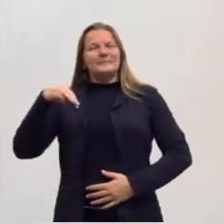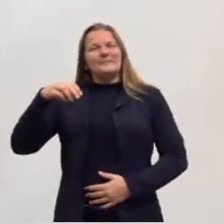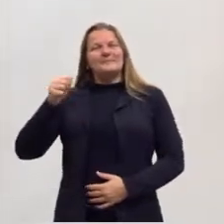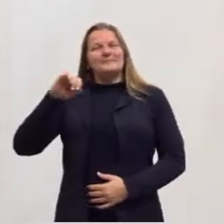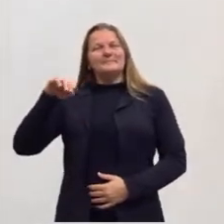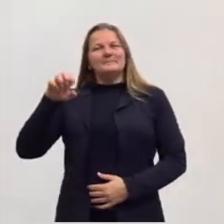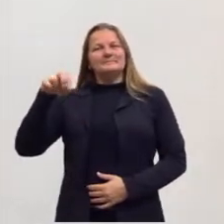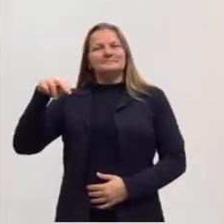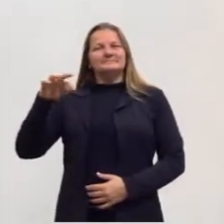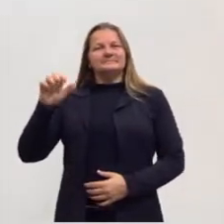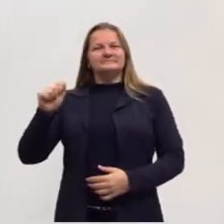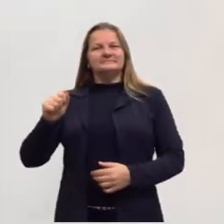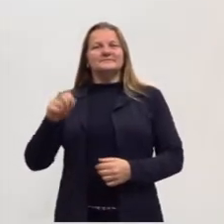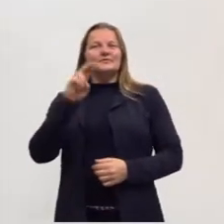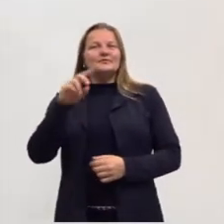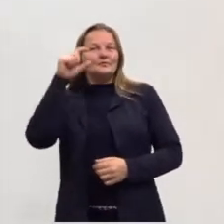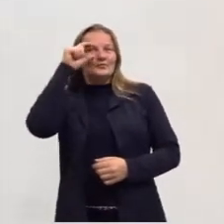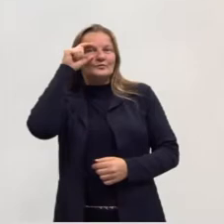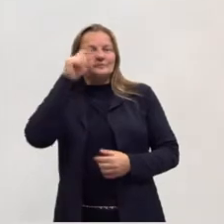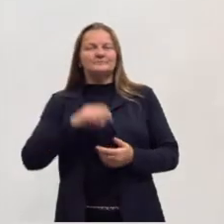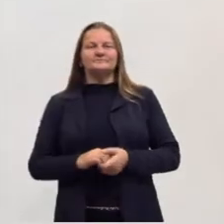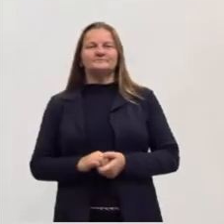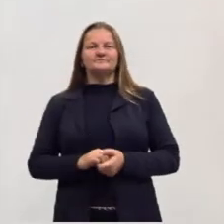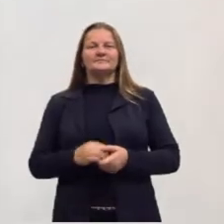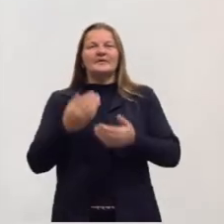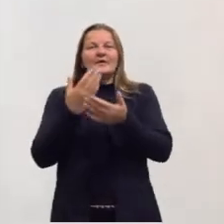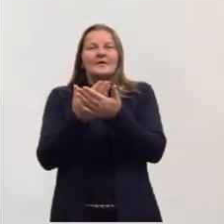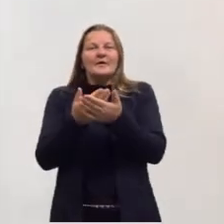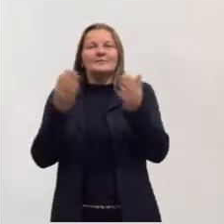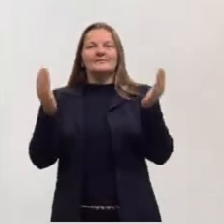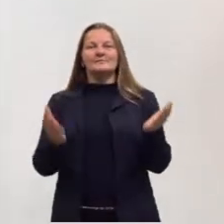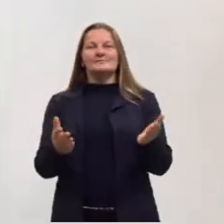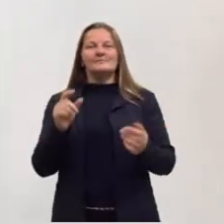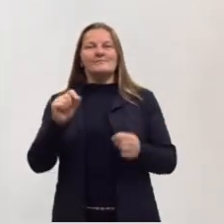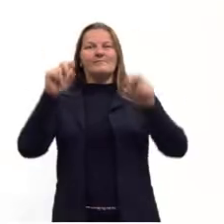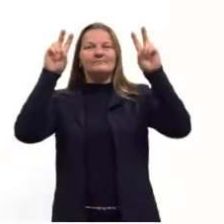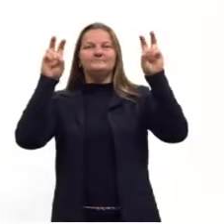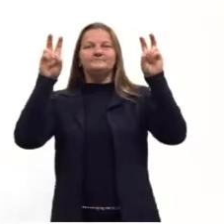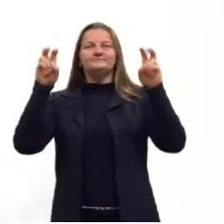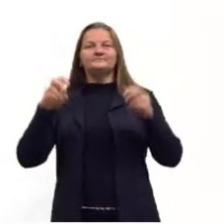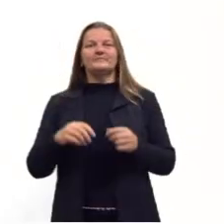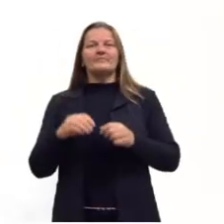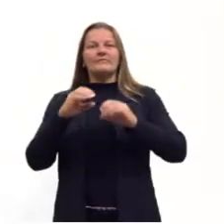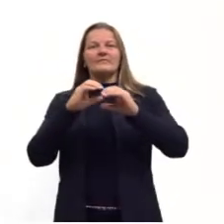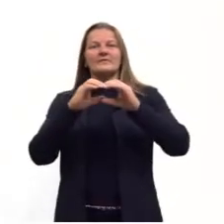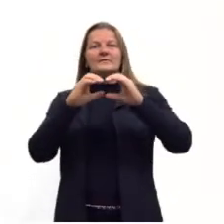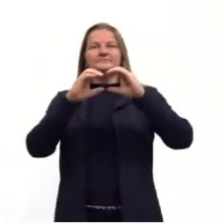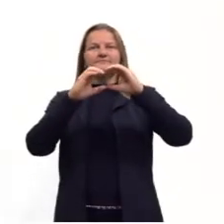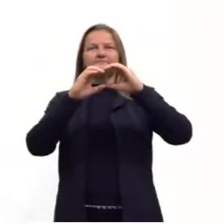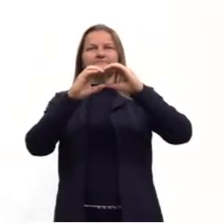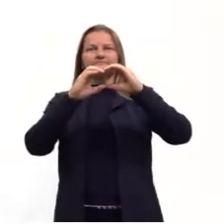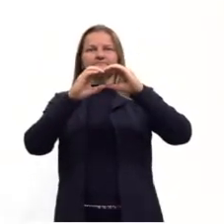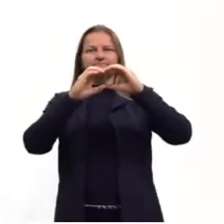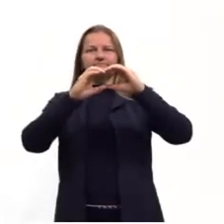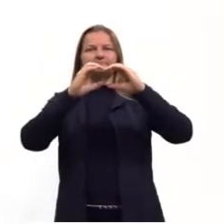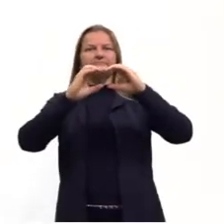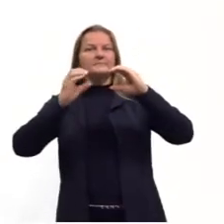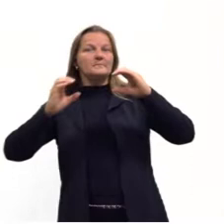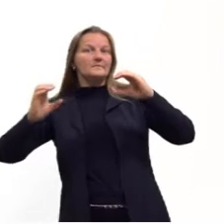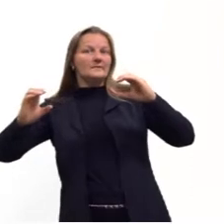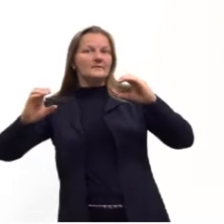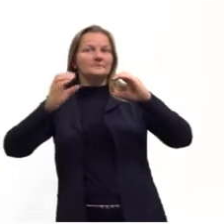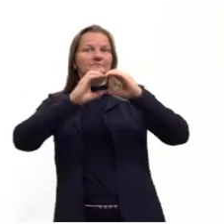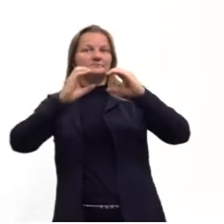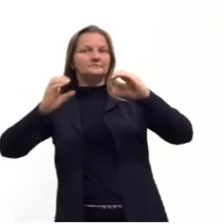Magenta e uso óculos Então a nossa aula de hoje a intitulada circuitos elétricos 1 é